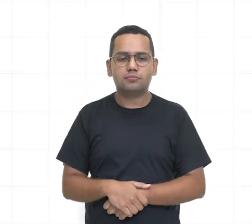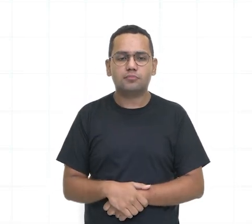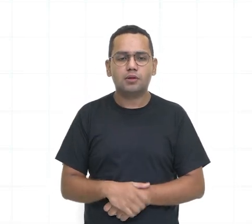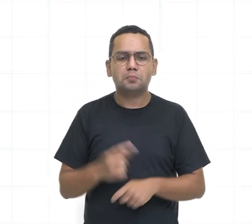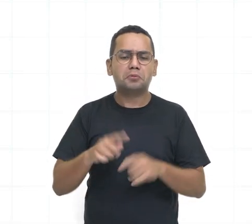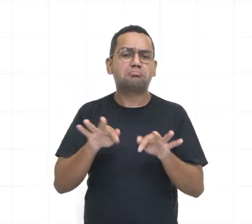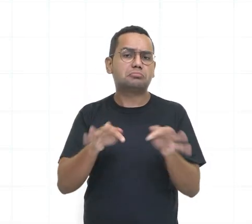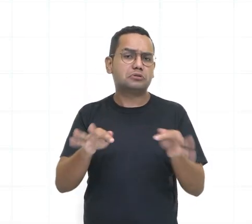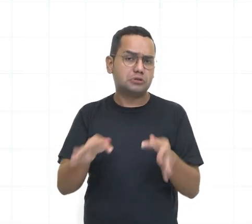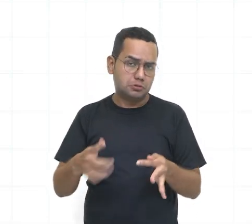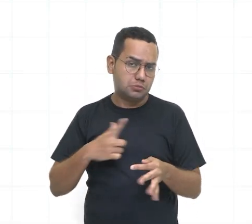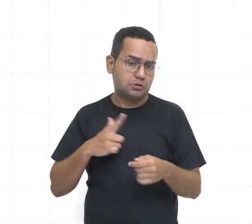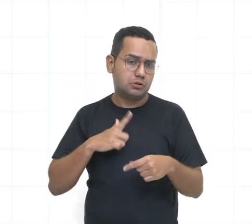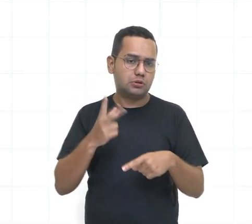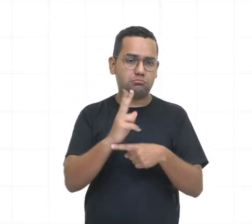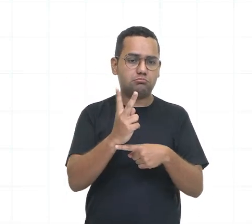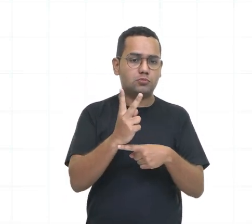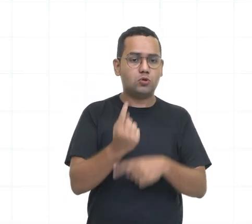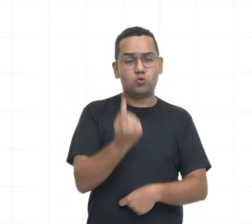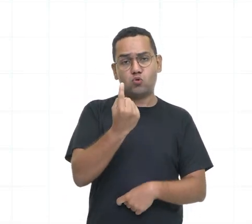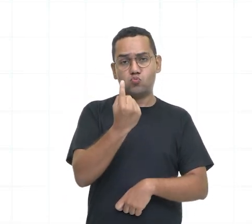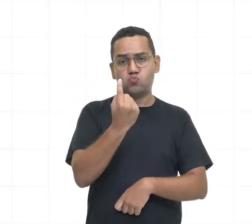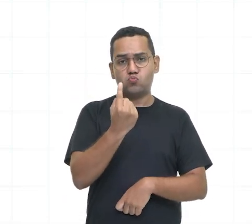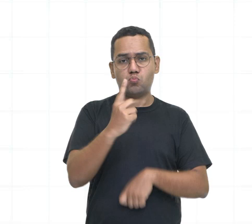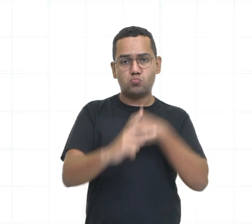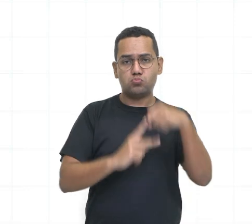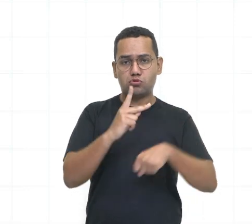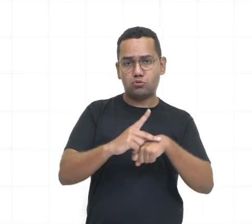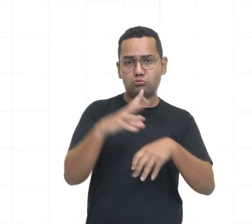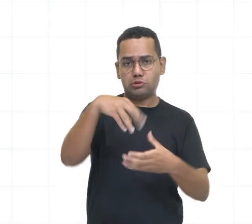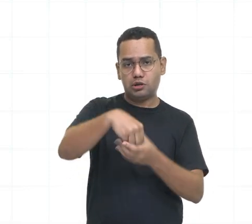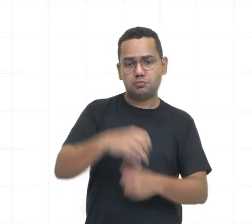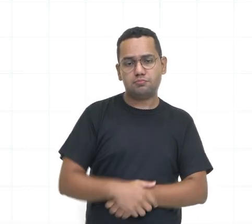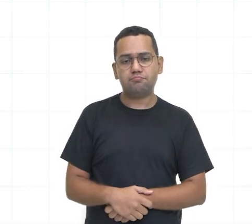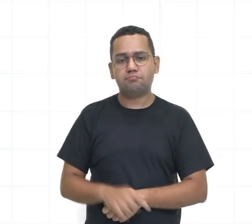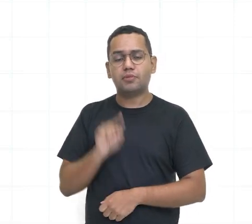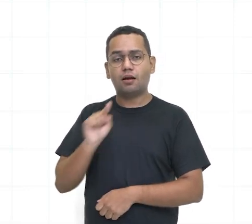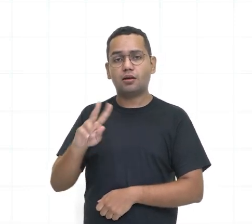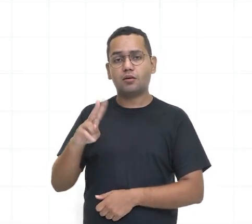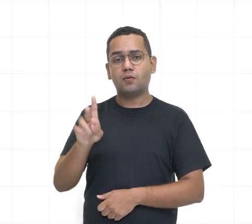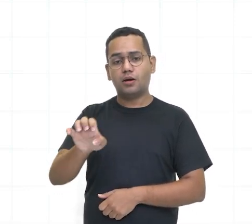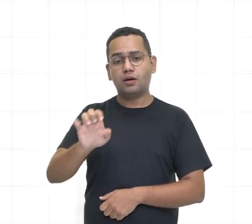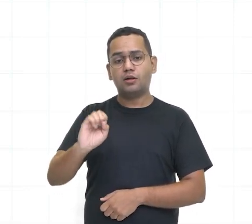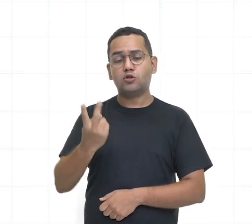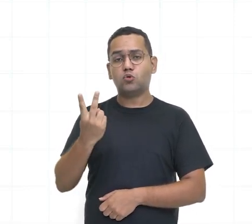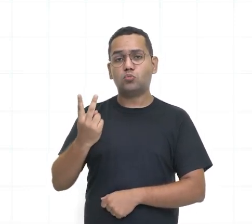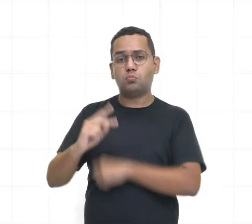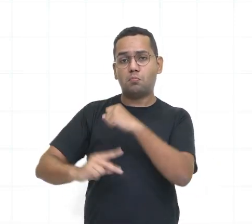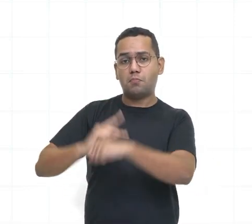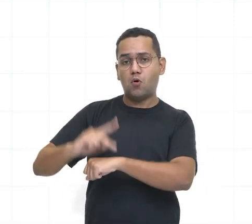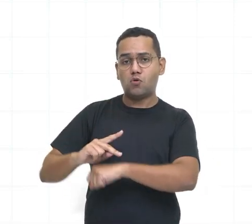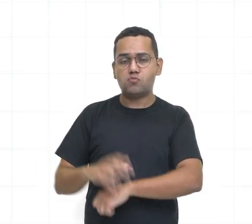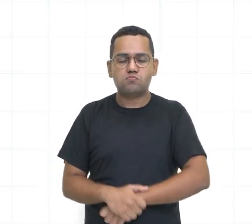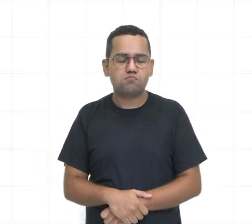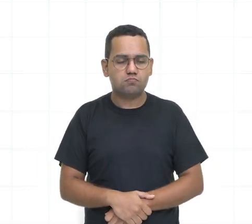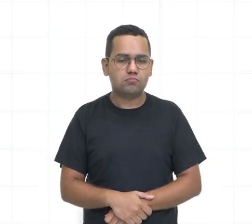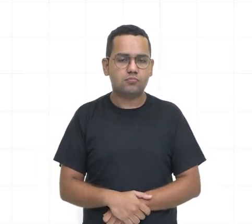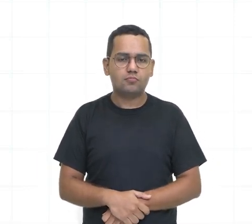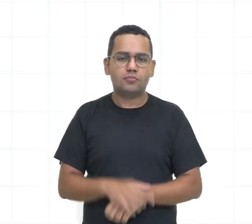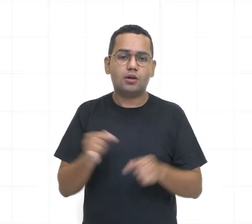O hidrogênio tem só um próton em seu núcleo e o hélio só tem 2 prótons no seu núcleo. Então esse é o